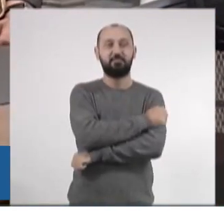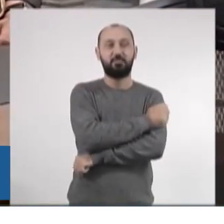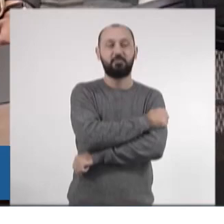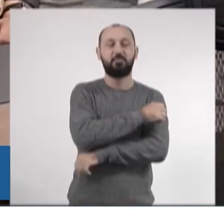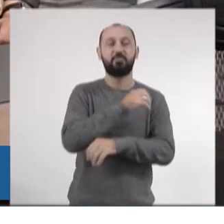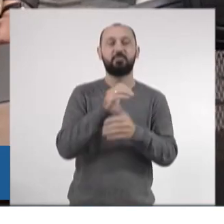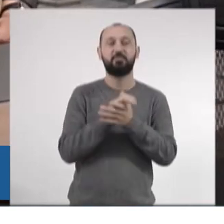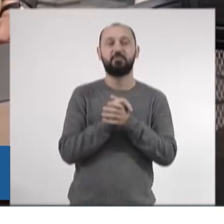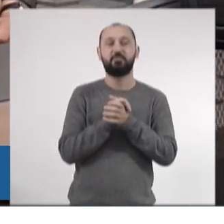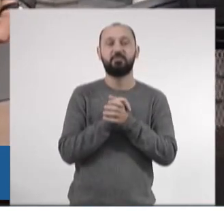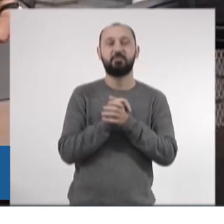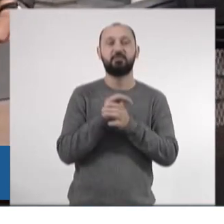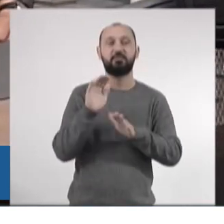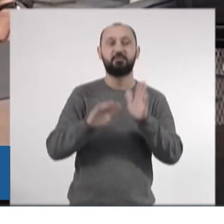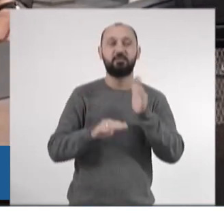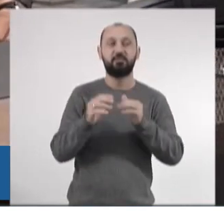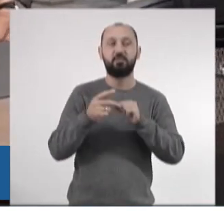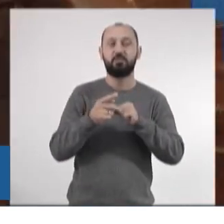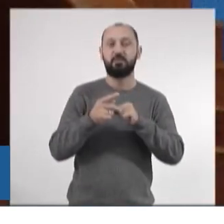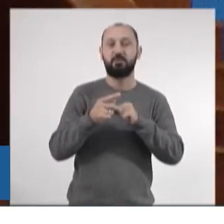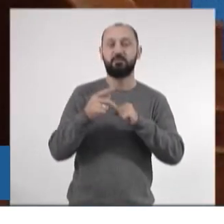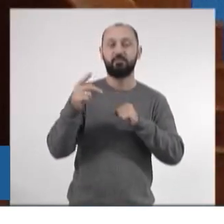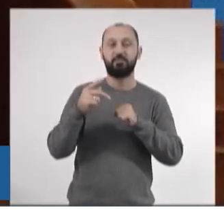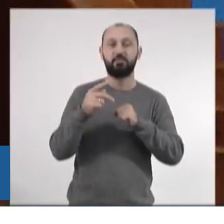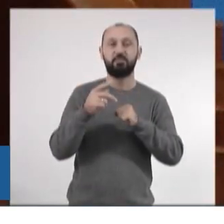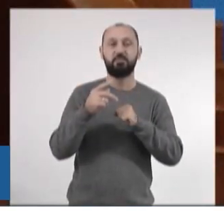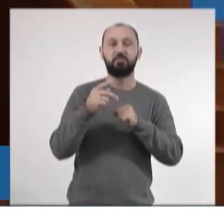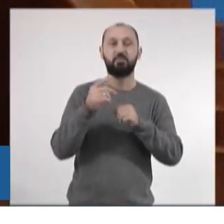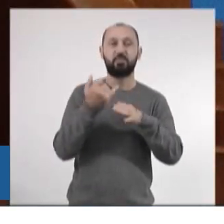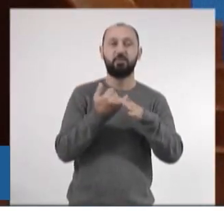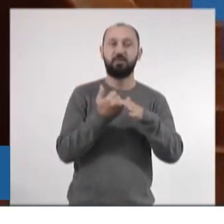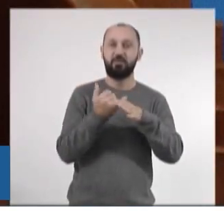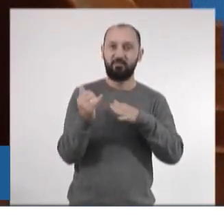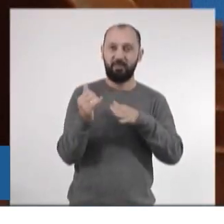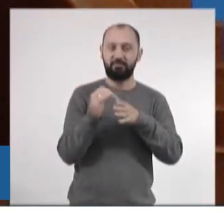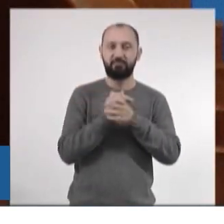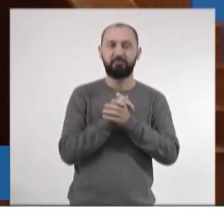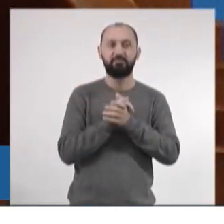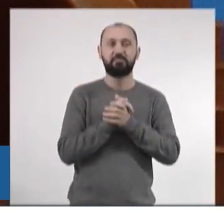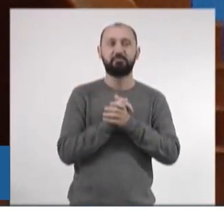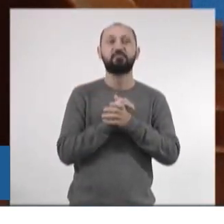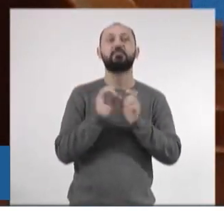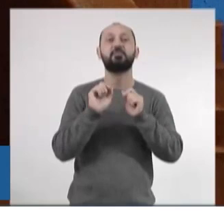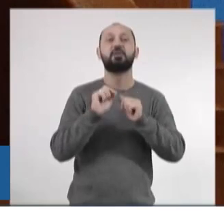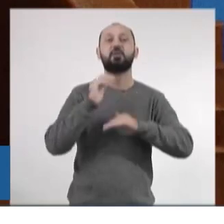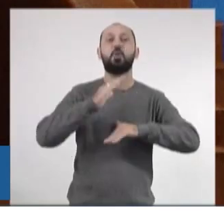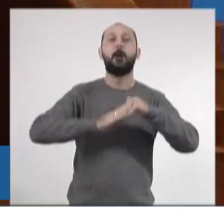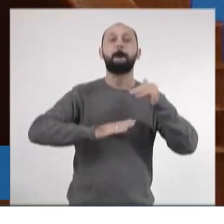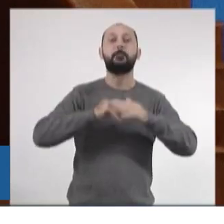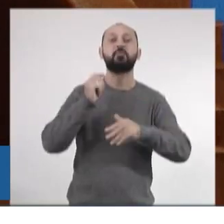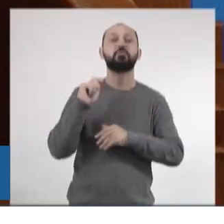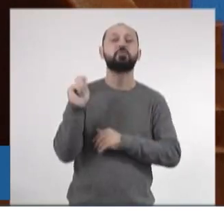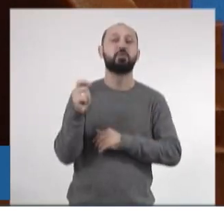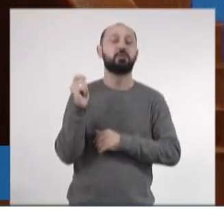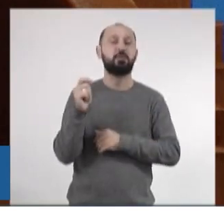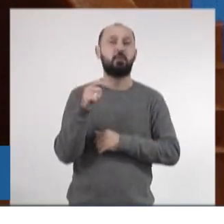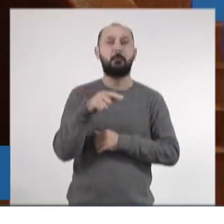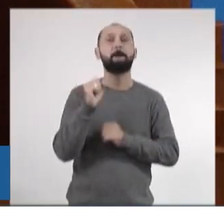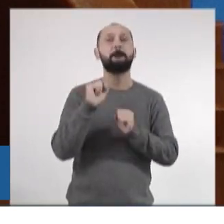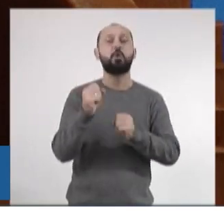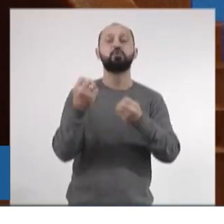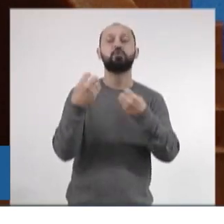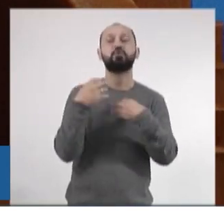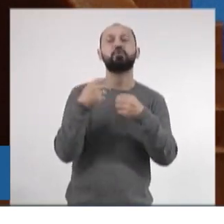né? Muitas vezes da pós-graduação lá do IFMS, né? O que uma profissional do sexo pode te